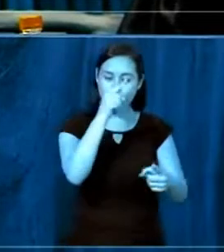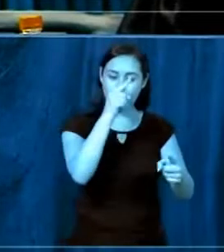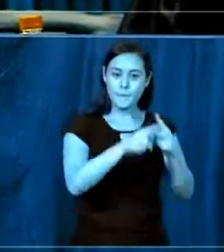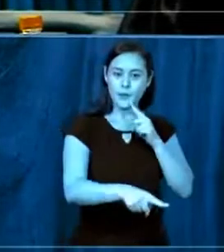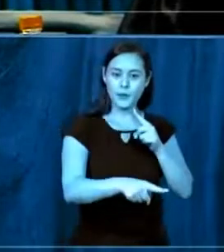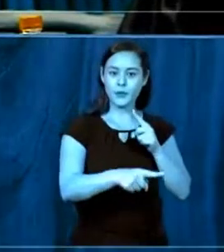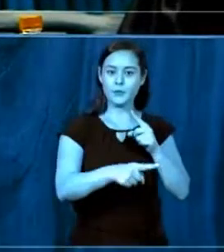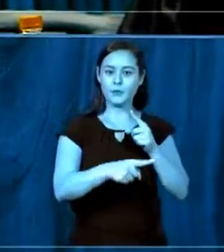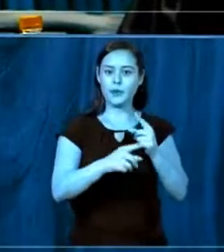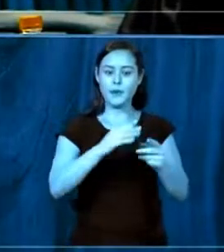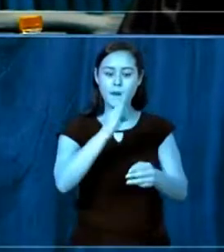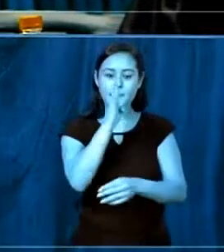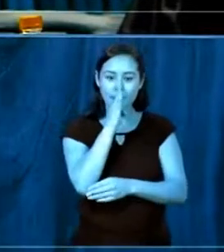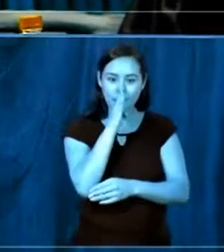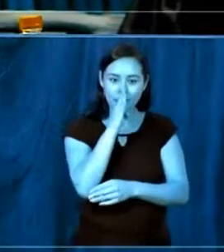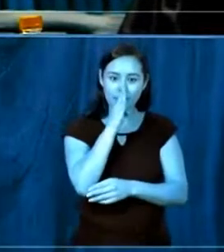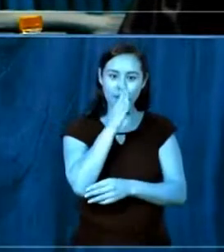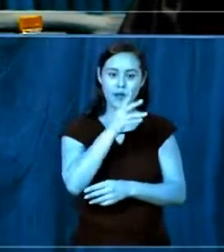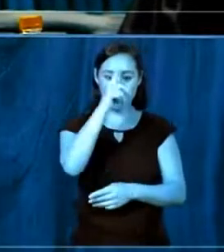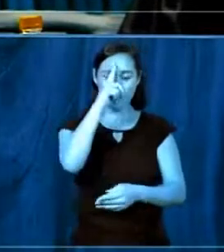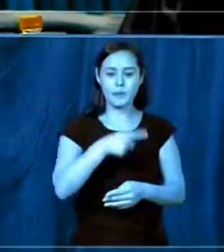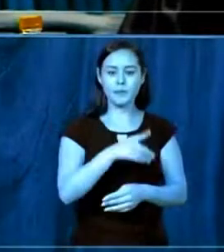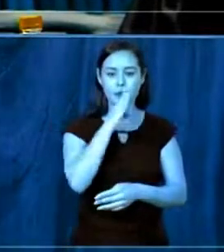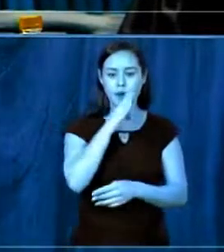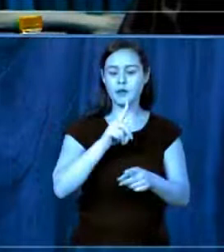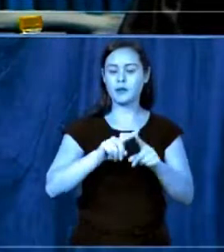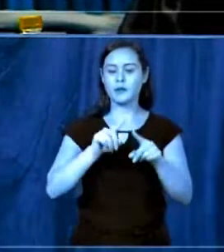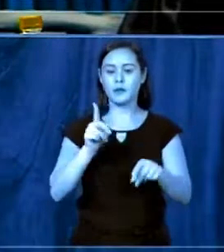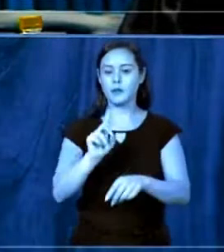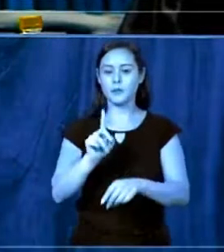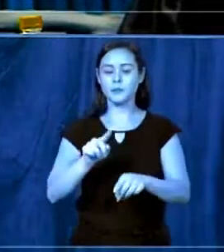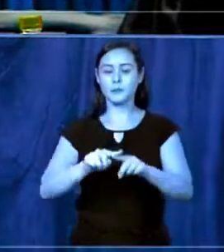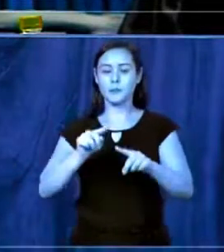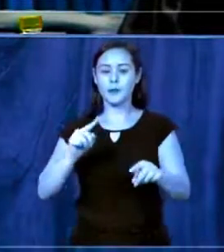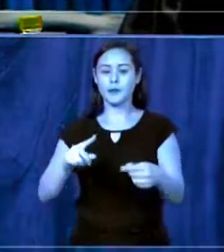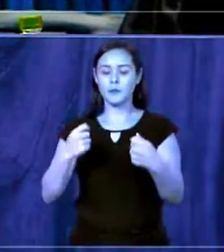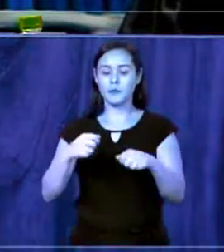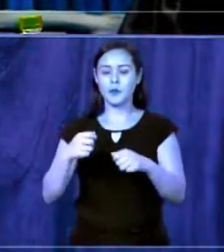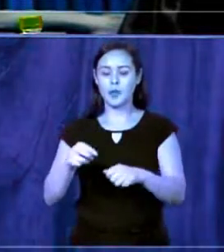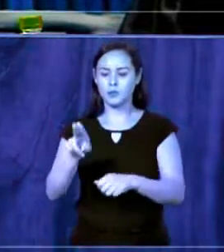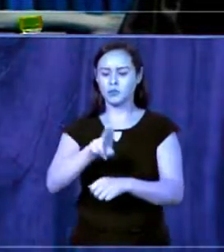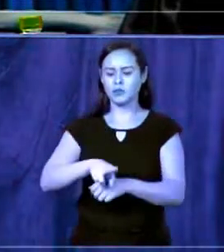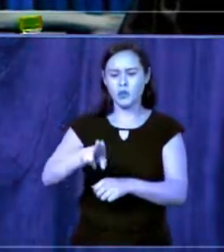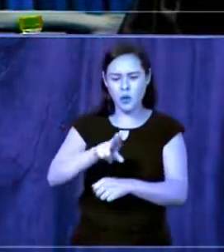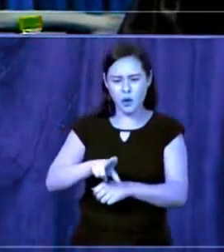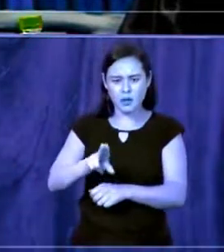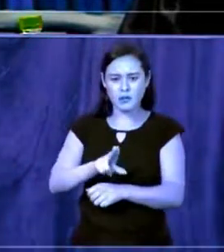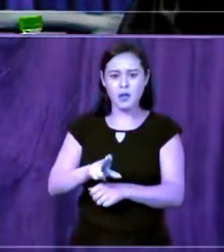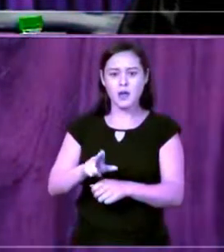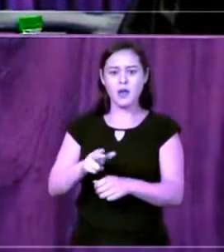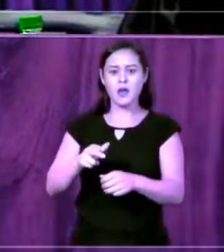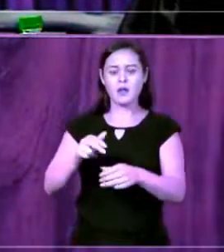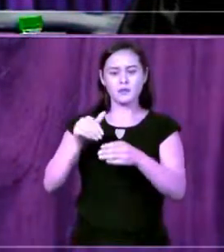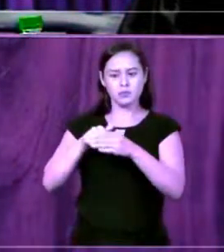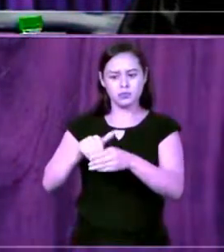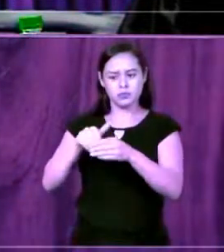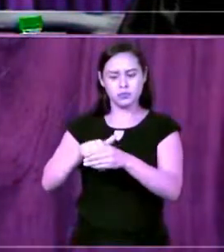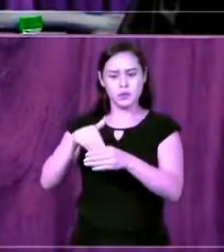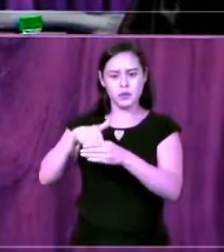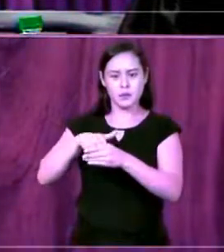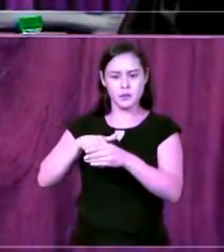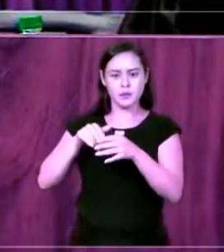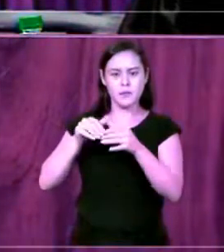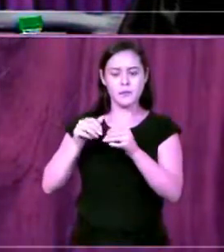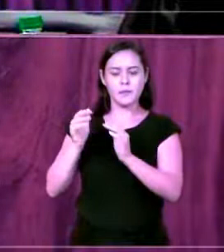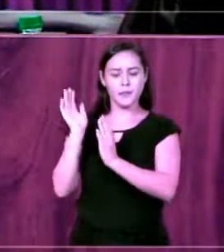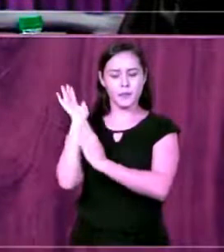tema reiteradamente explorado pelo candidato e sua campanha receba exponencial alcance sob a